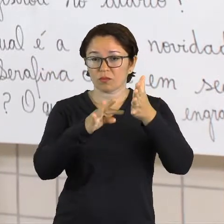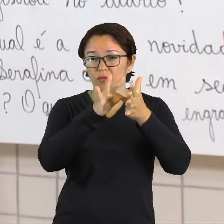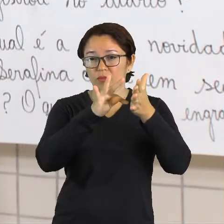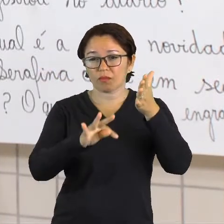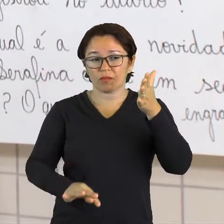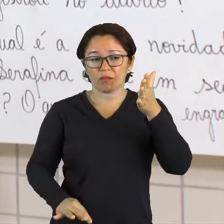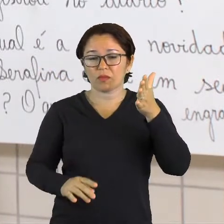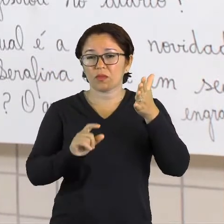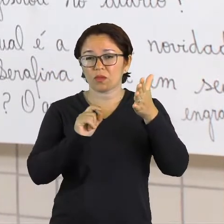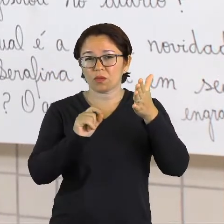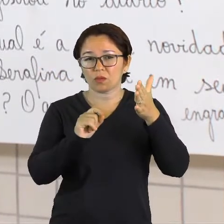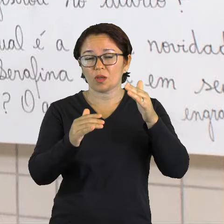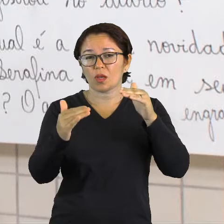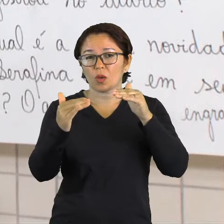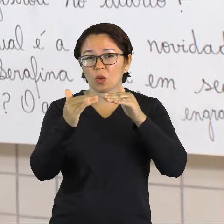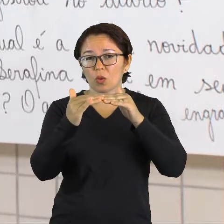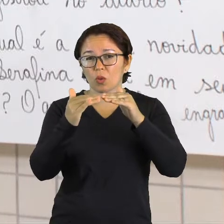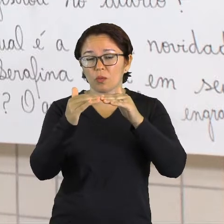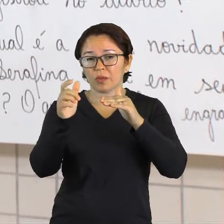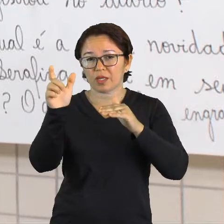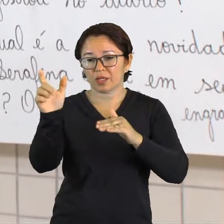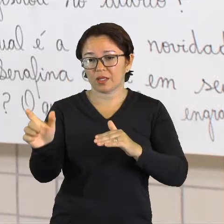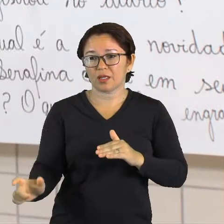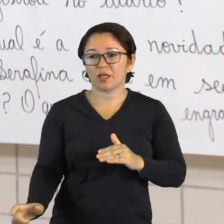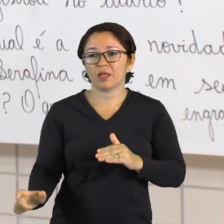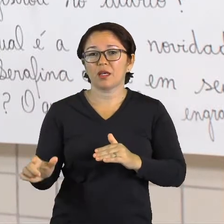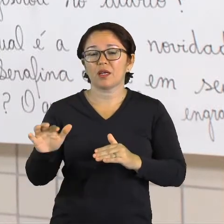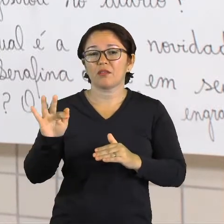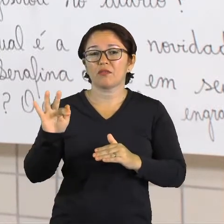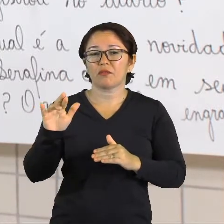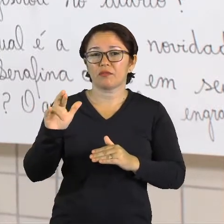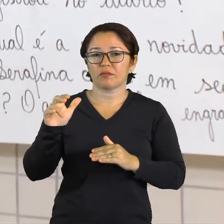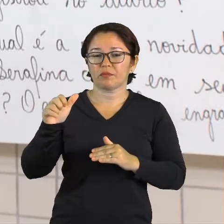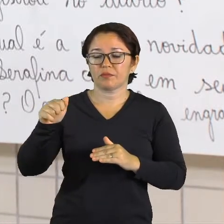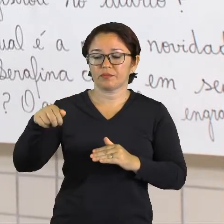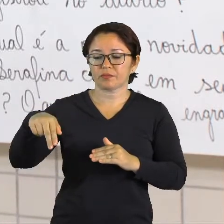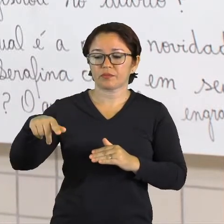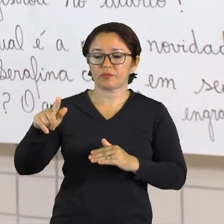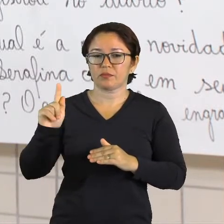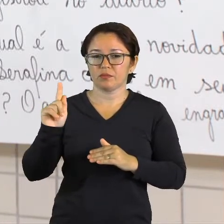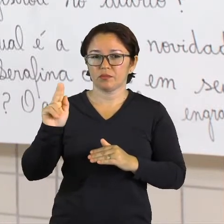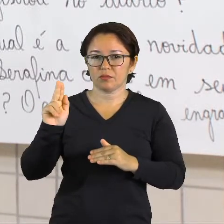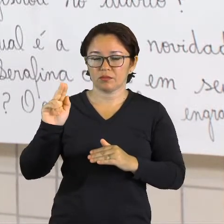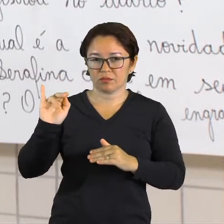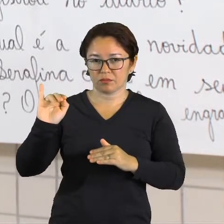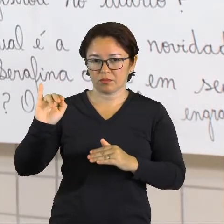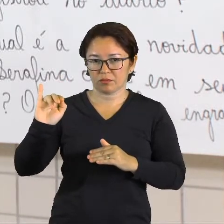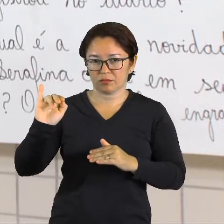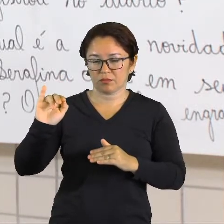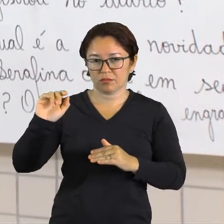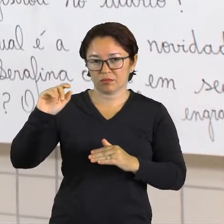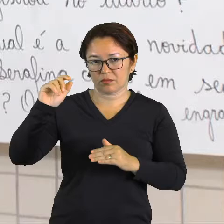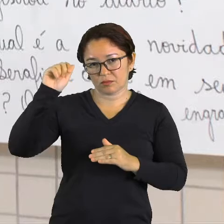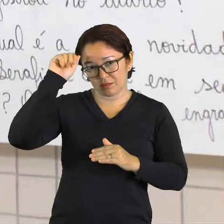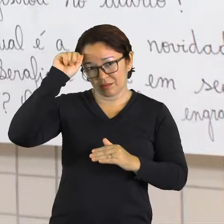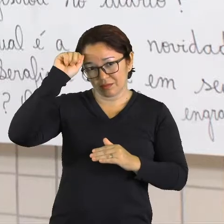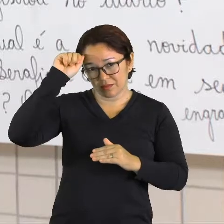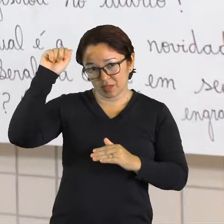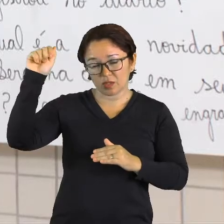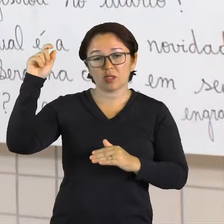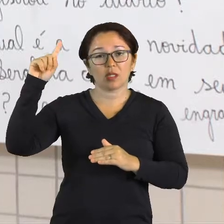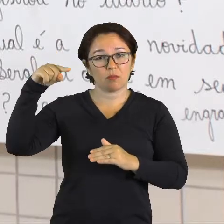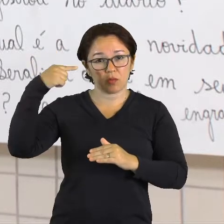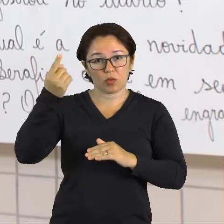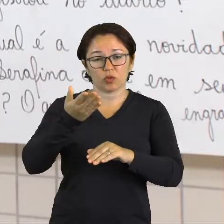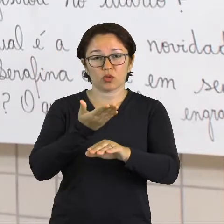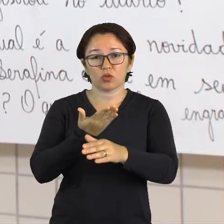Diário de Anne Frank, que é a indicação literária que nós vamos discutir na aula de PPT. Está lá no bloco de estudo